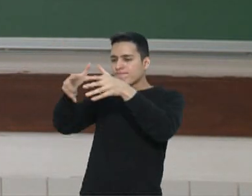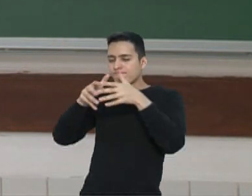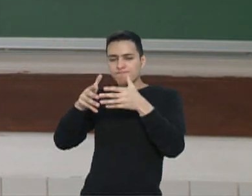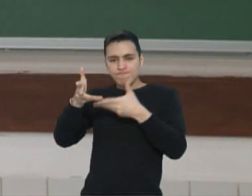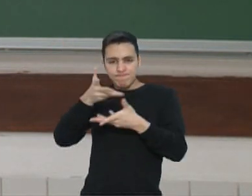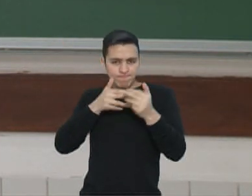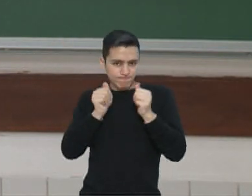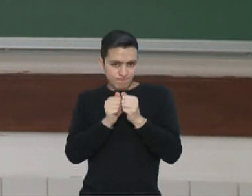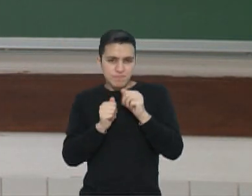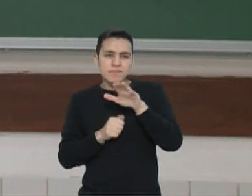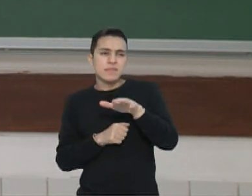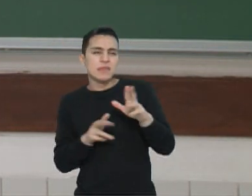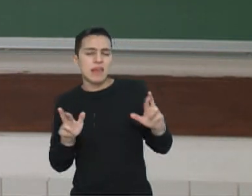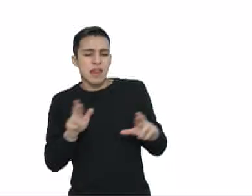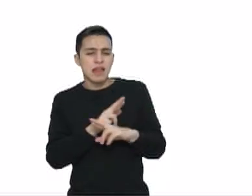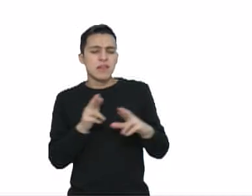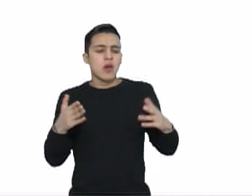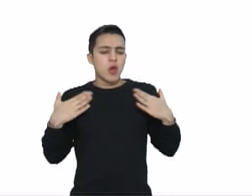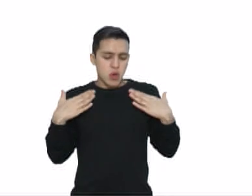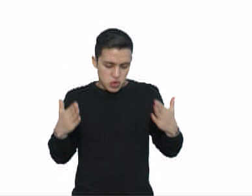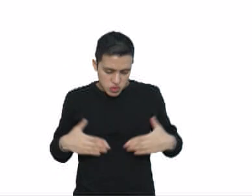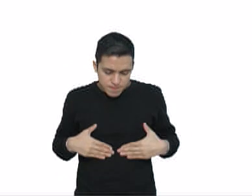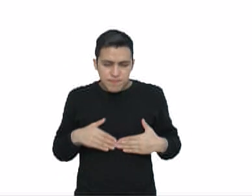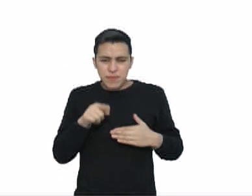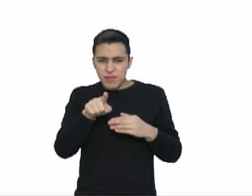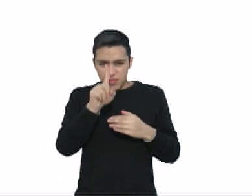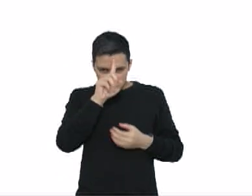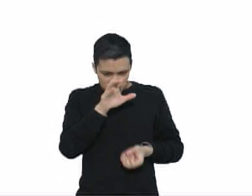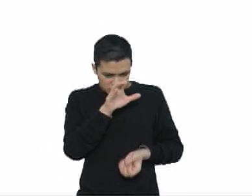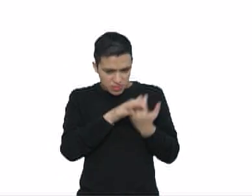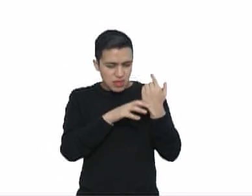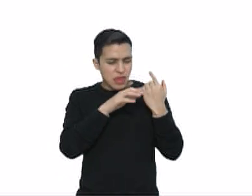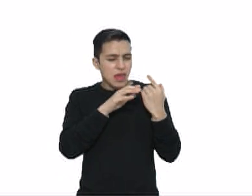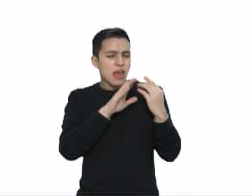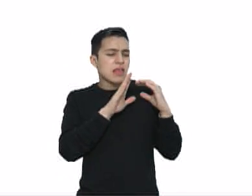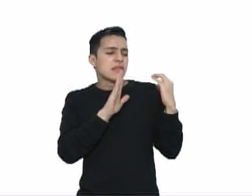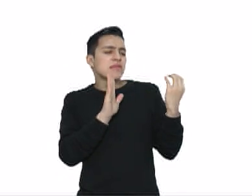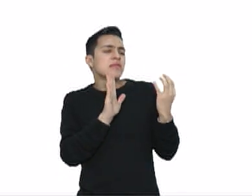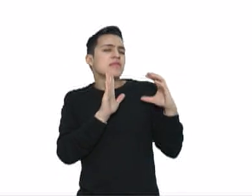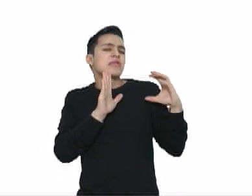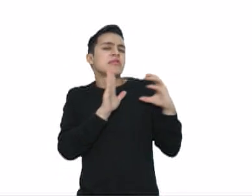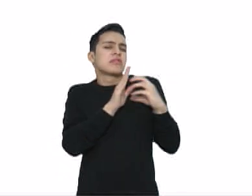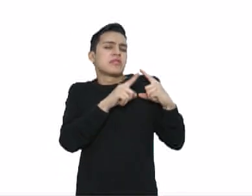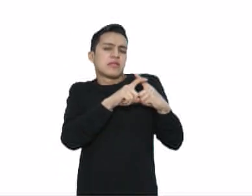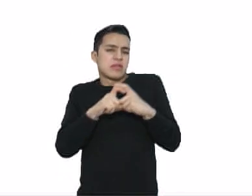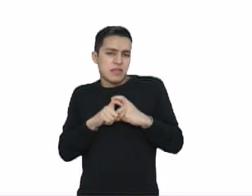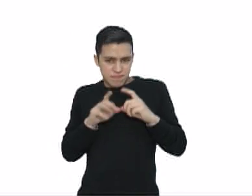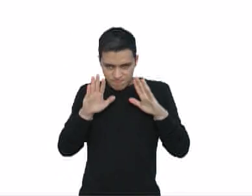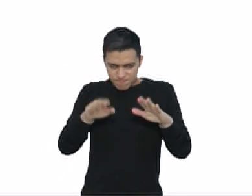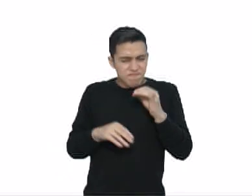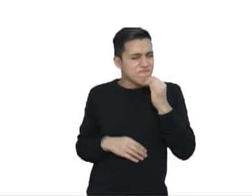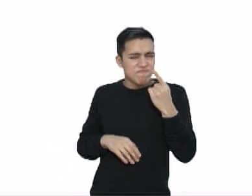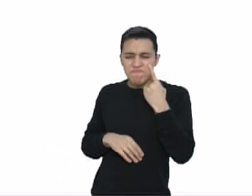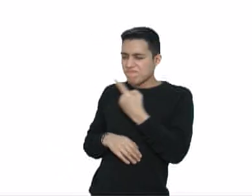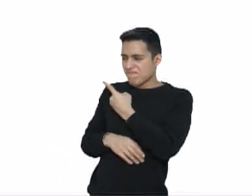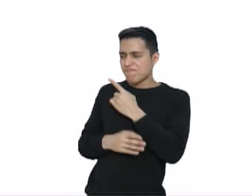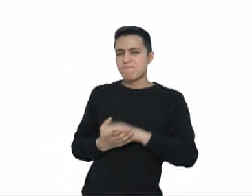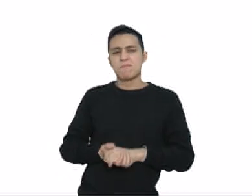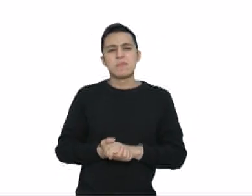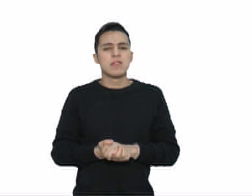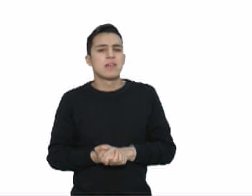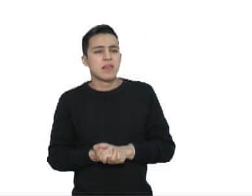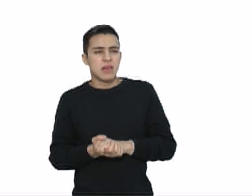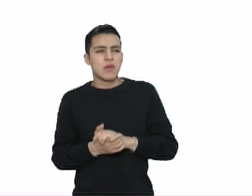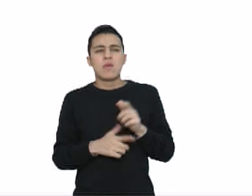uma relação de sons corporais e crie símbolos para esses sons. Eu coloquei aqui alguns exemplos para vocês verem. Por